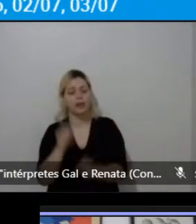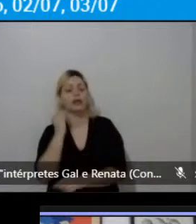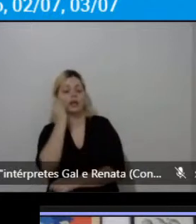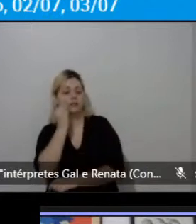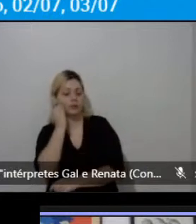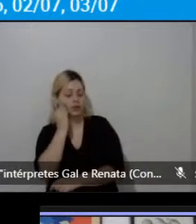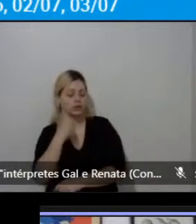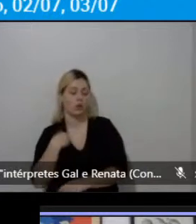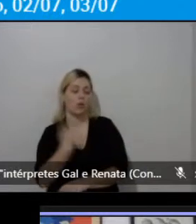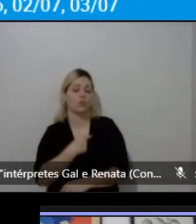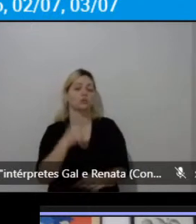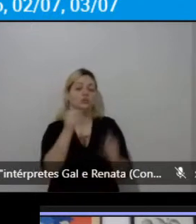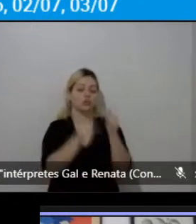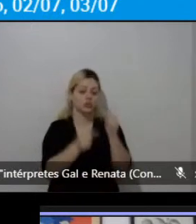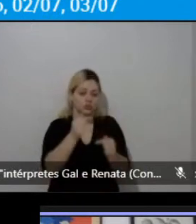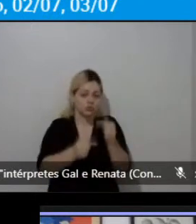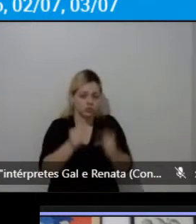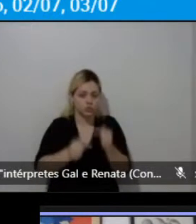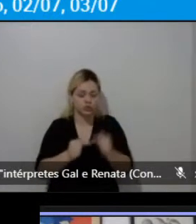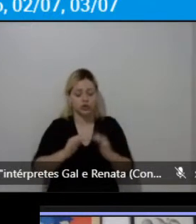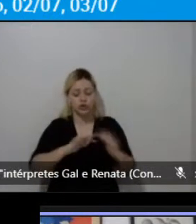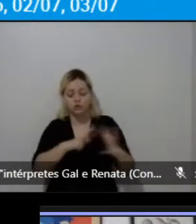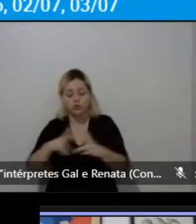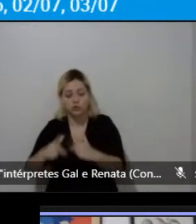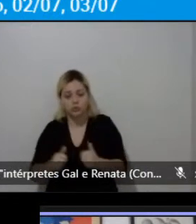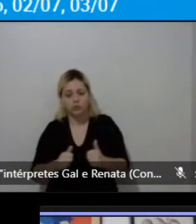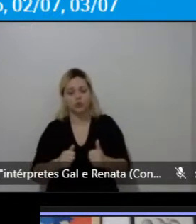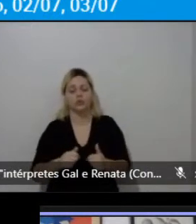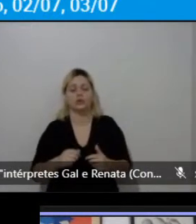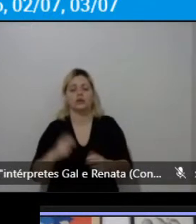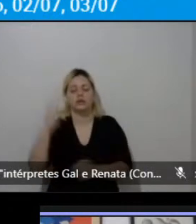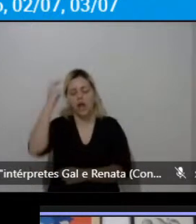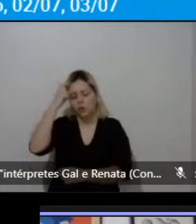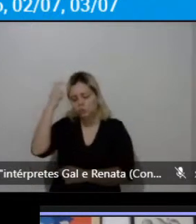a questão, né, da diversidade e